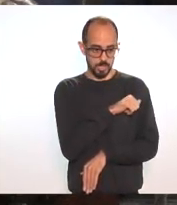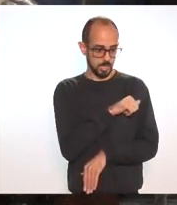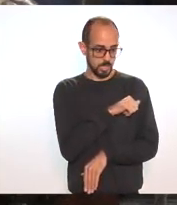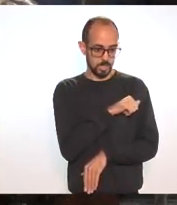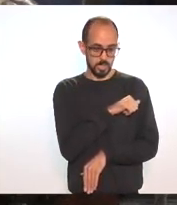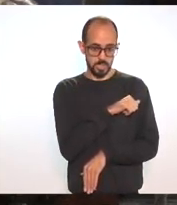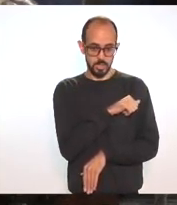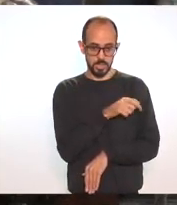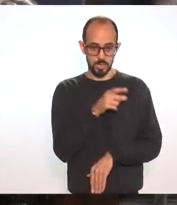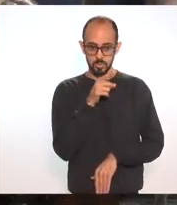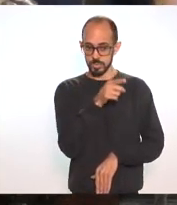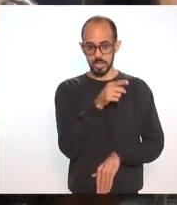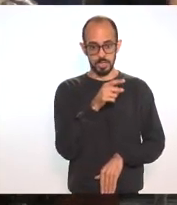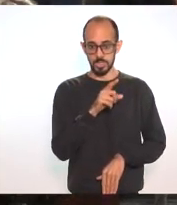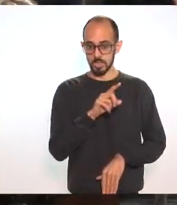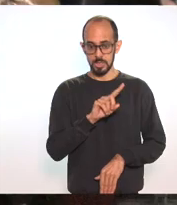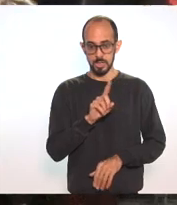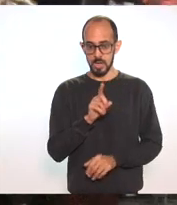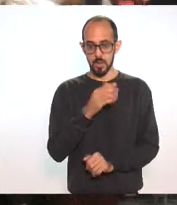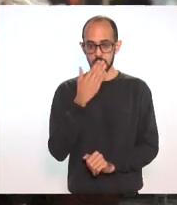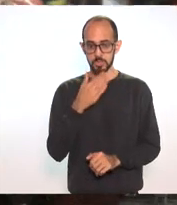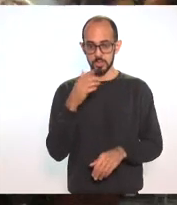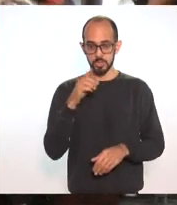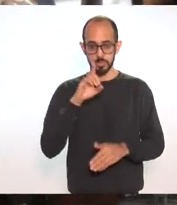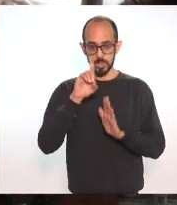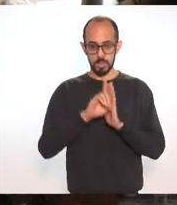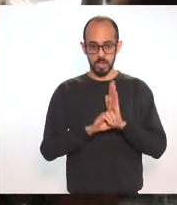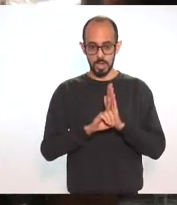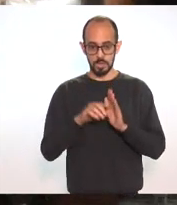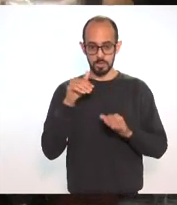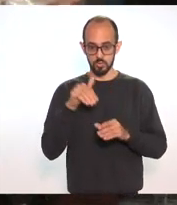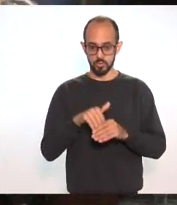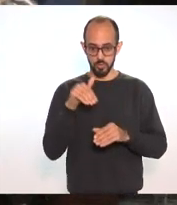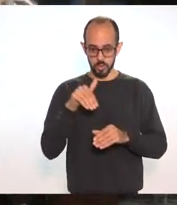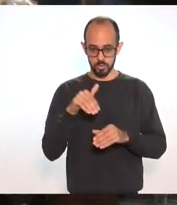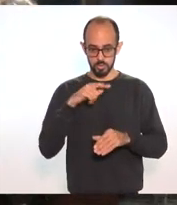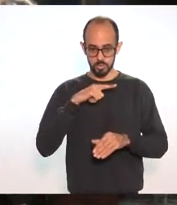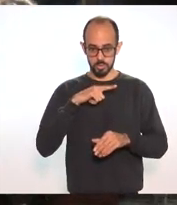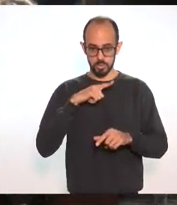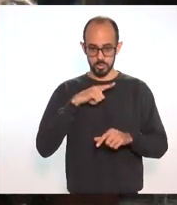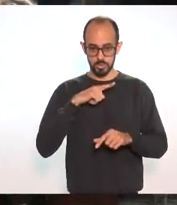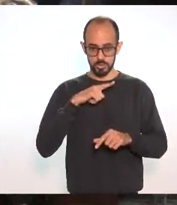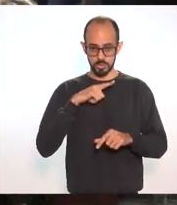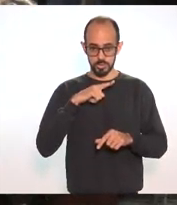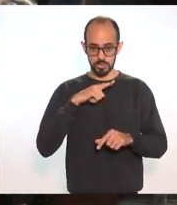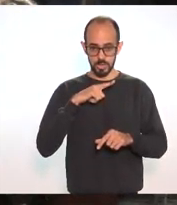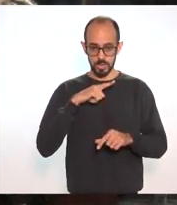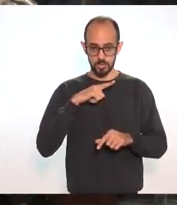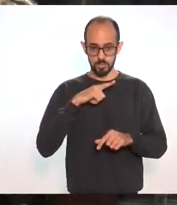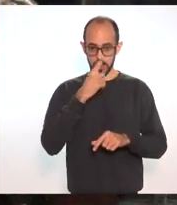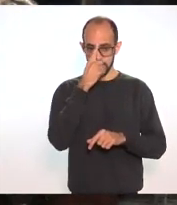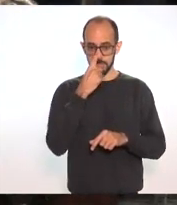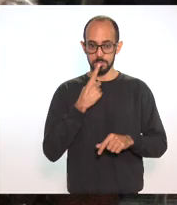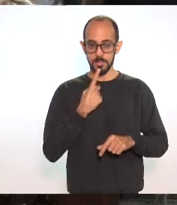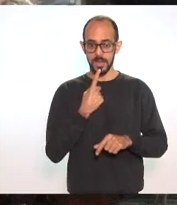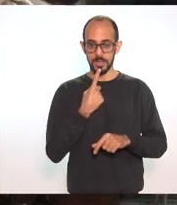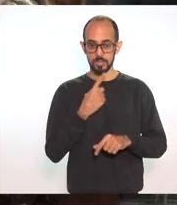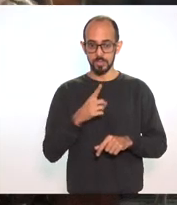pediu para declarar voto. Tem uma imagem de Vossa Excelência fazendo assim, com o